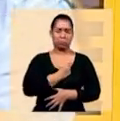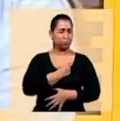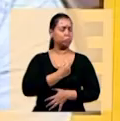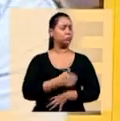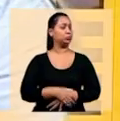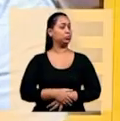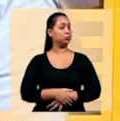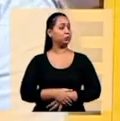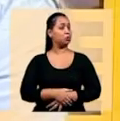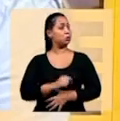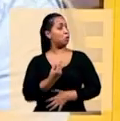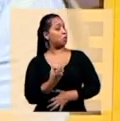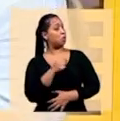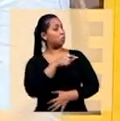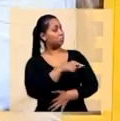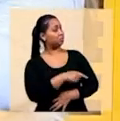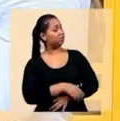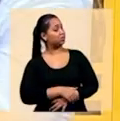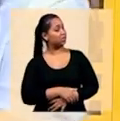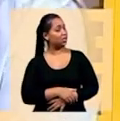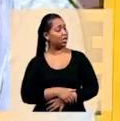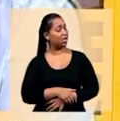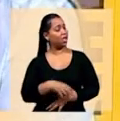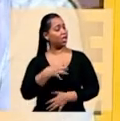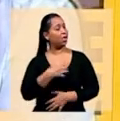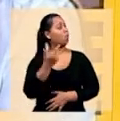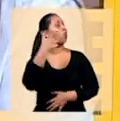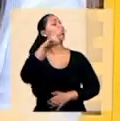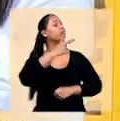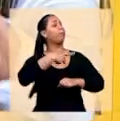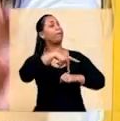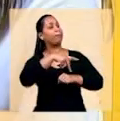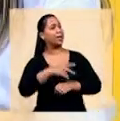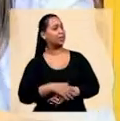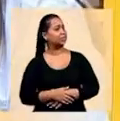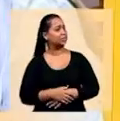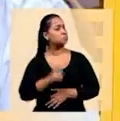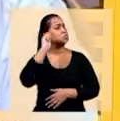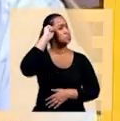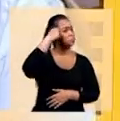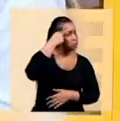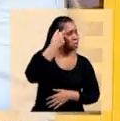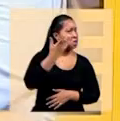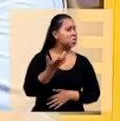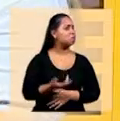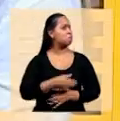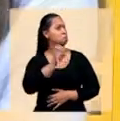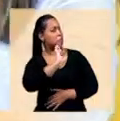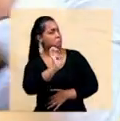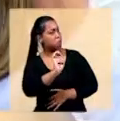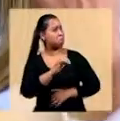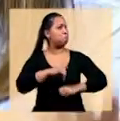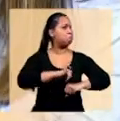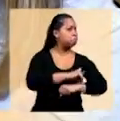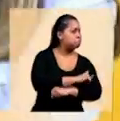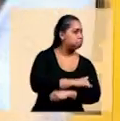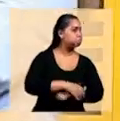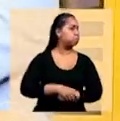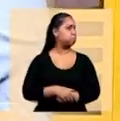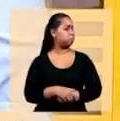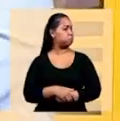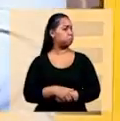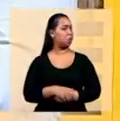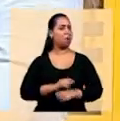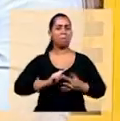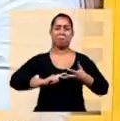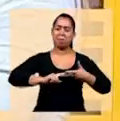e está me incomodando. Não é? Ou porque você é de uma outra nacionalidade, ou porque você é negro, ou porque você é homossexual, ou porque